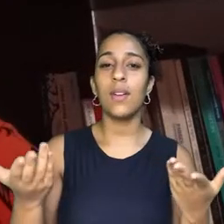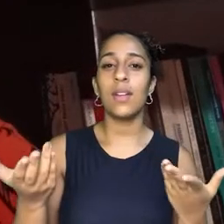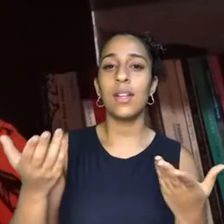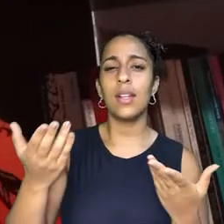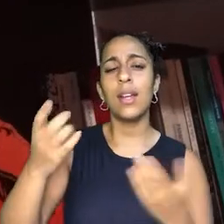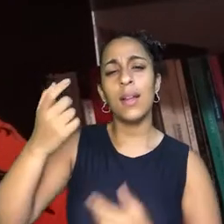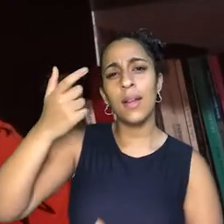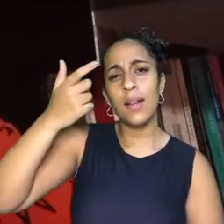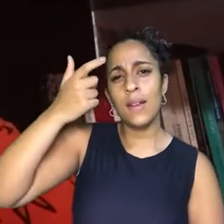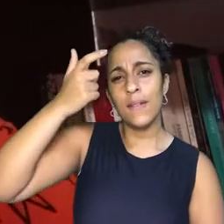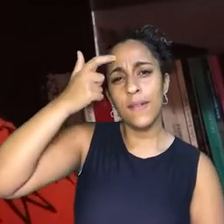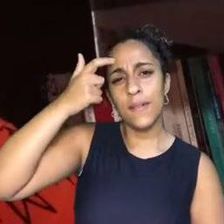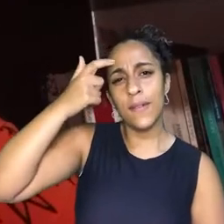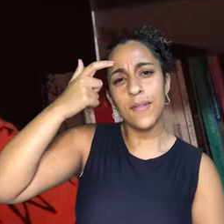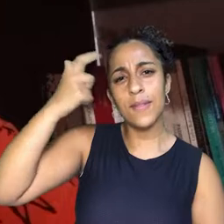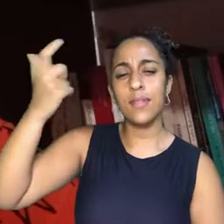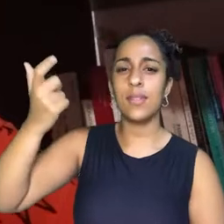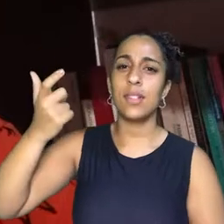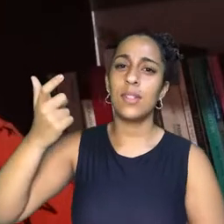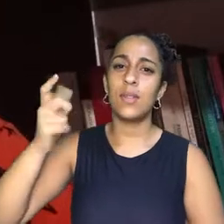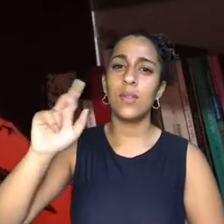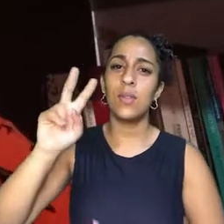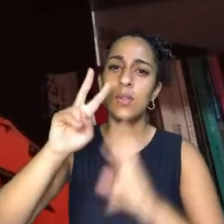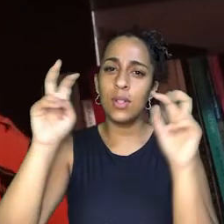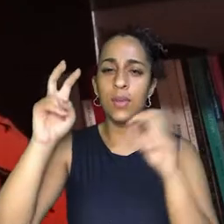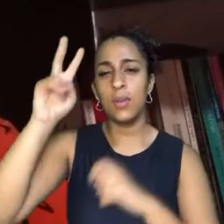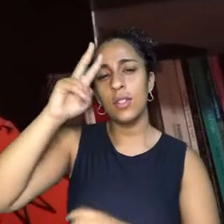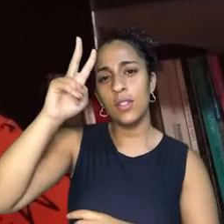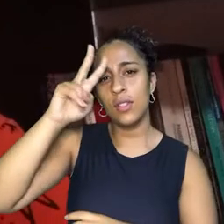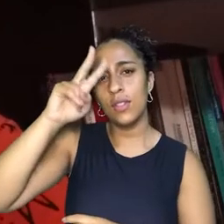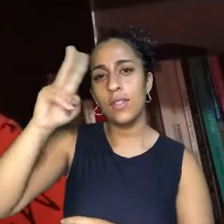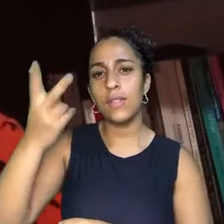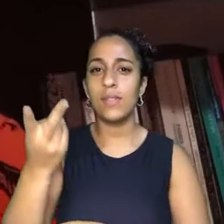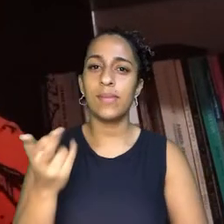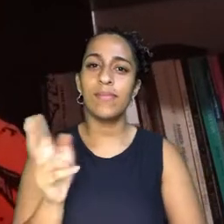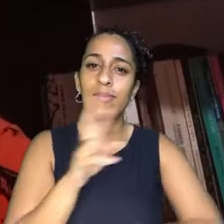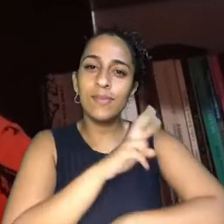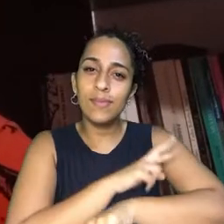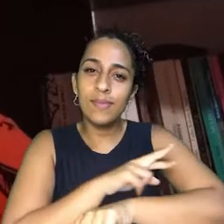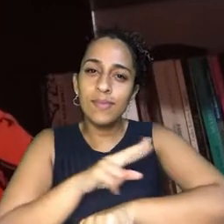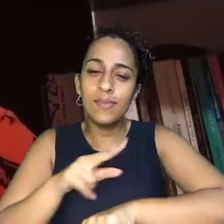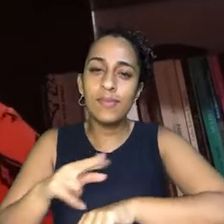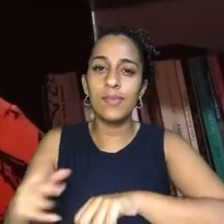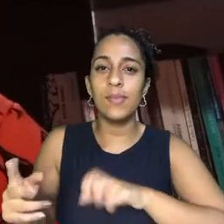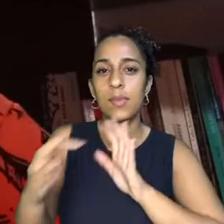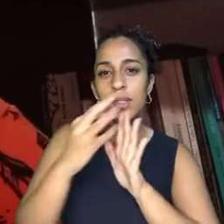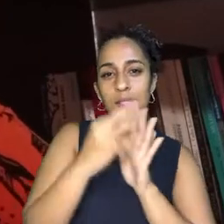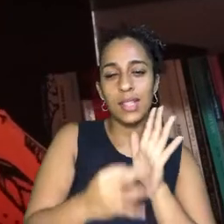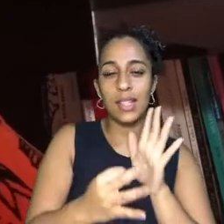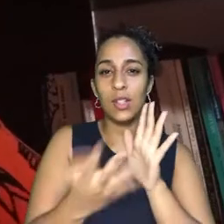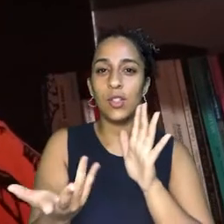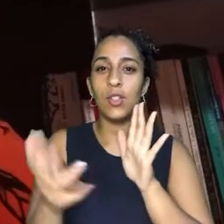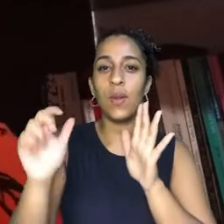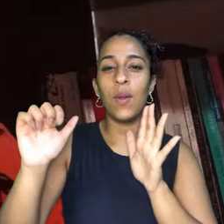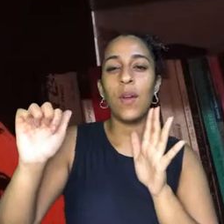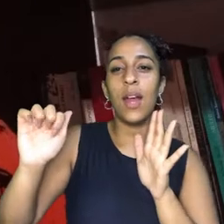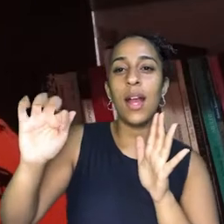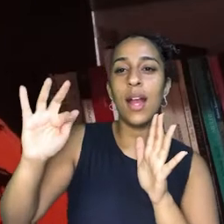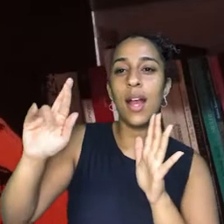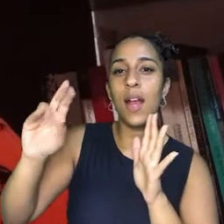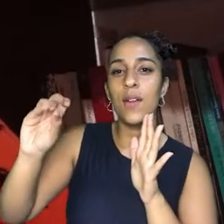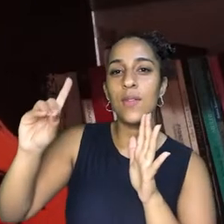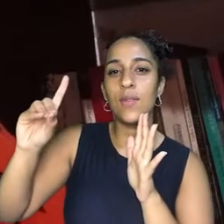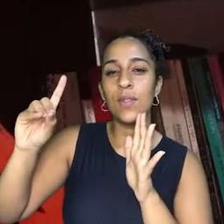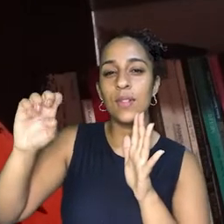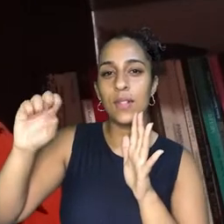para o ensino de história em conexão com a educação étnico-racial a partir do texto afrodescendentes